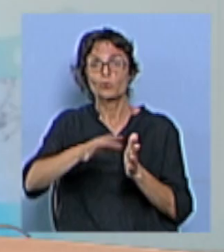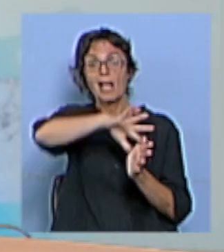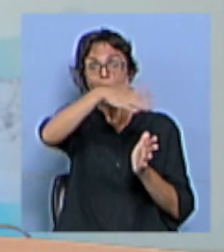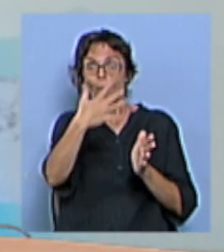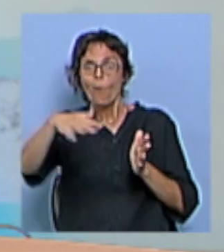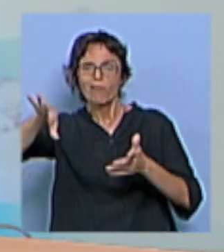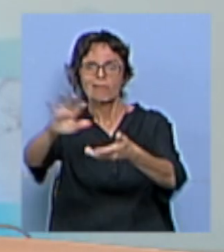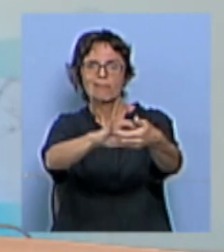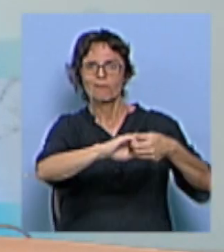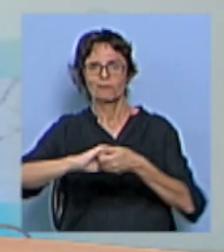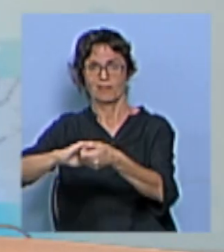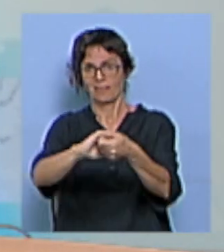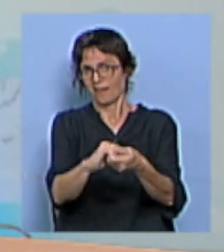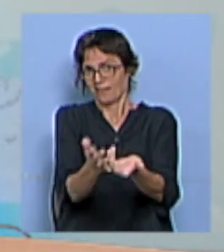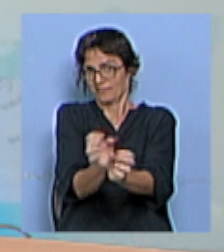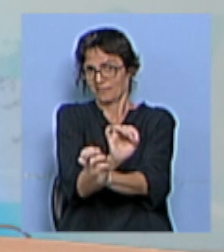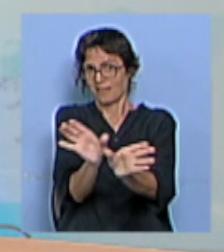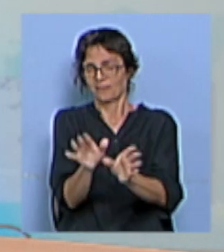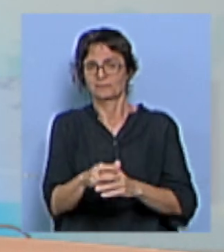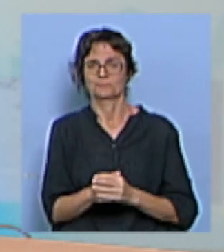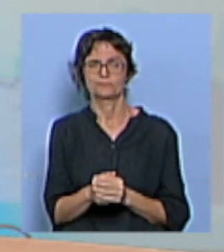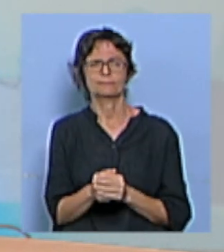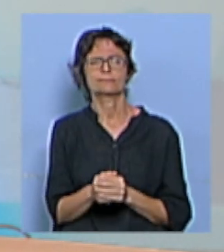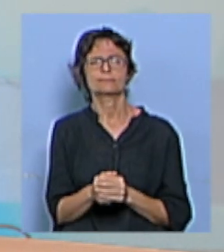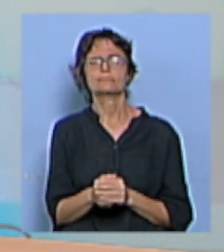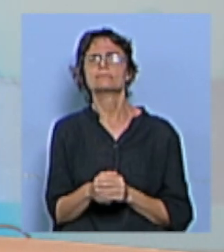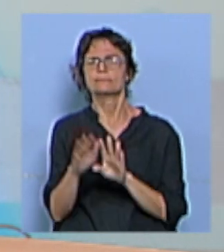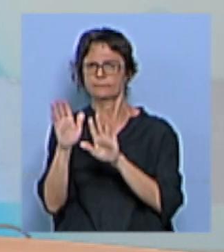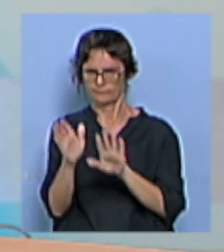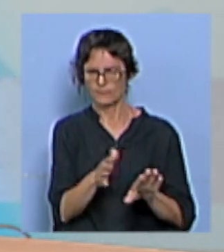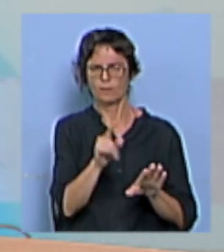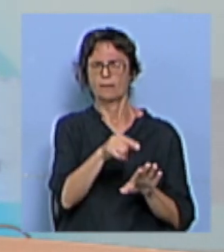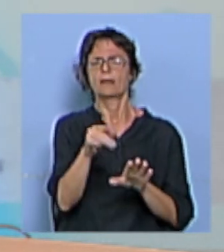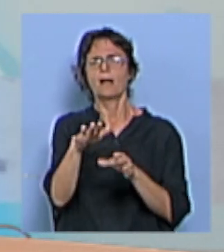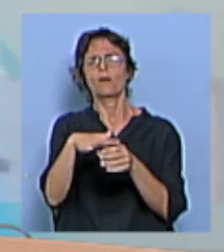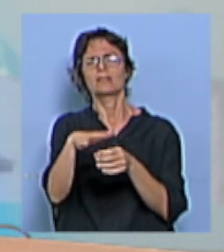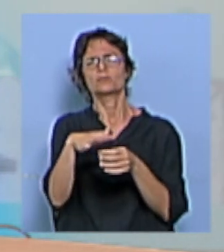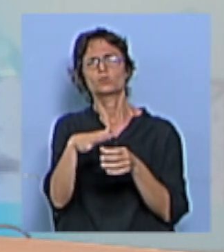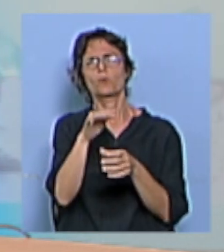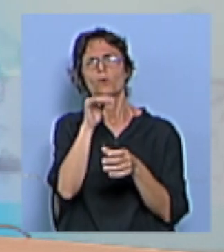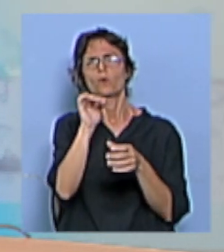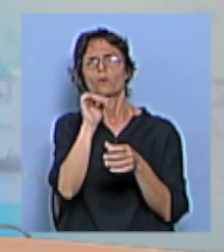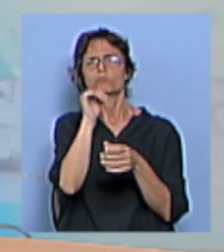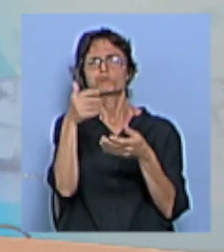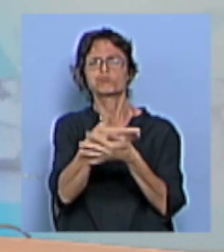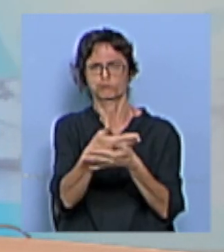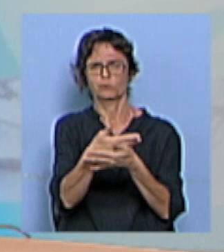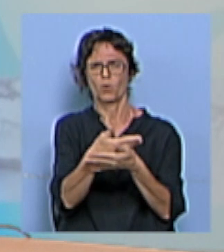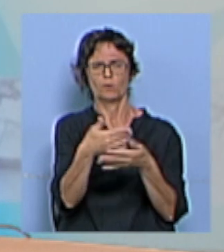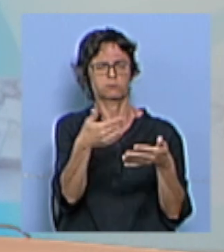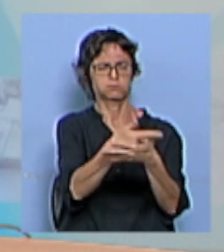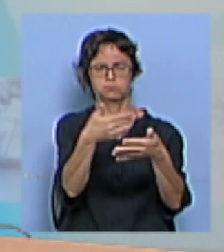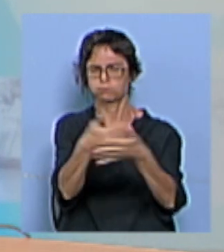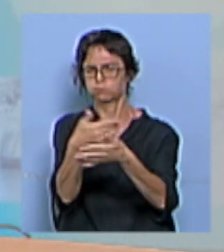presente, infelizmente muito presente, a questão da morte. Apresentou-se numérica, não é? Em grandes números